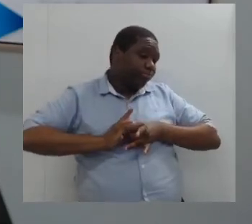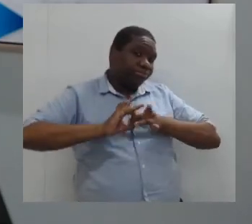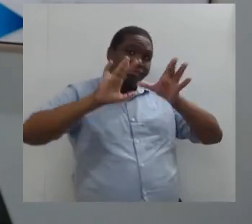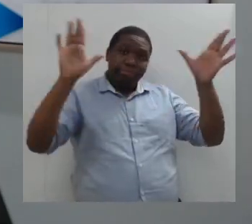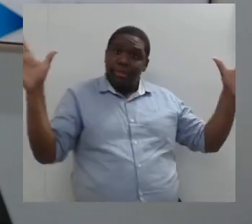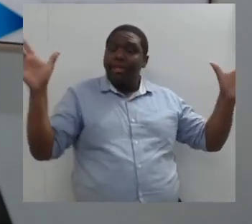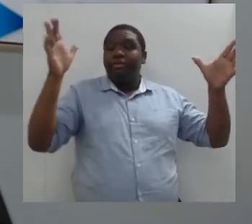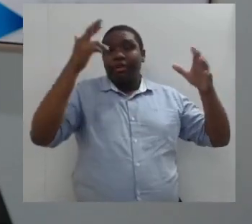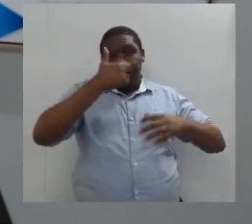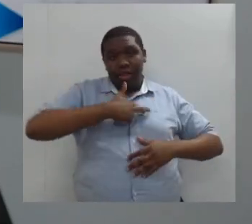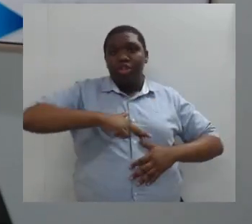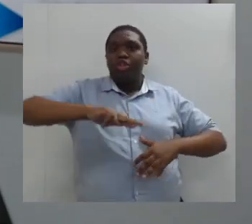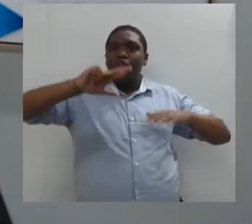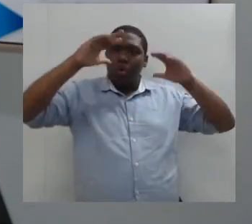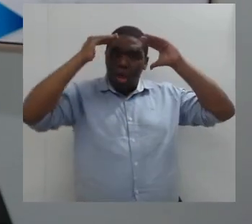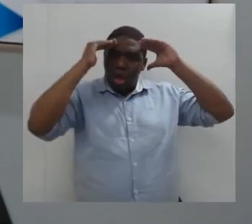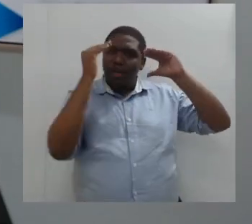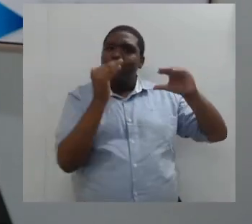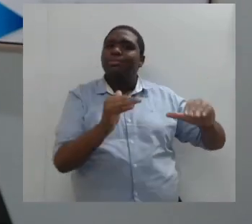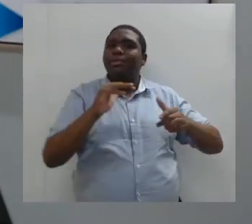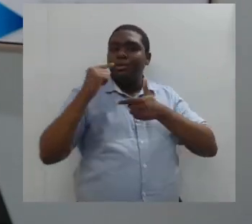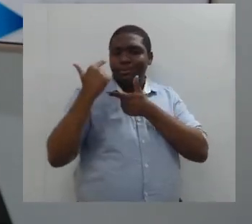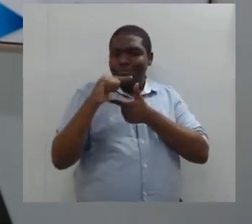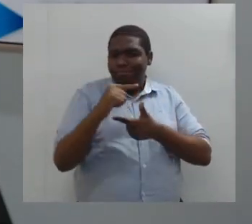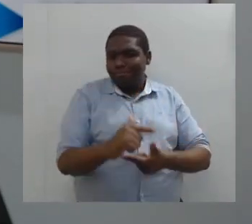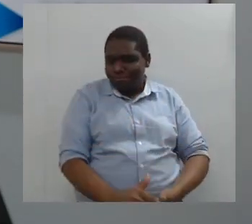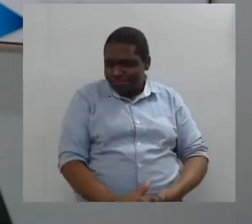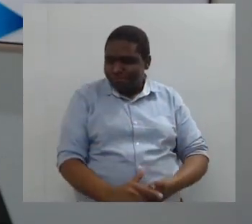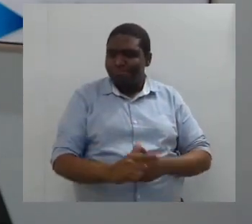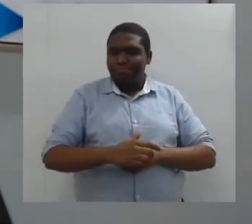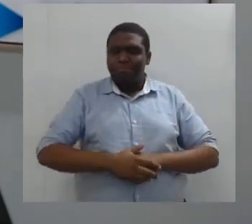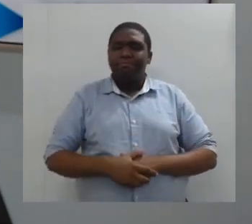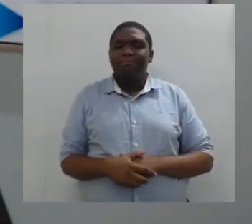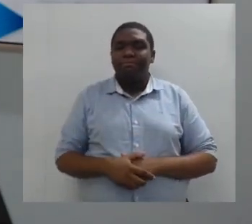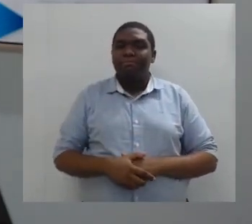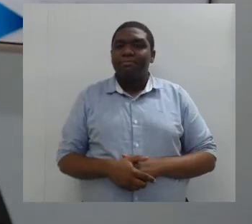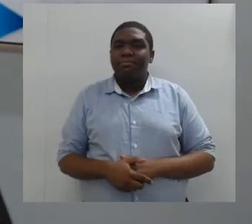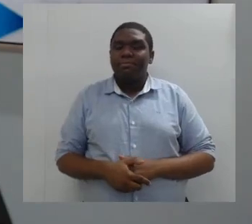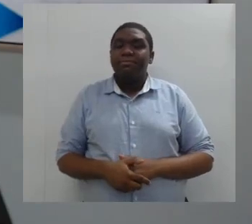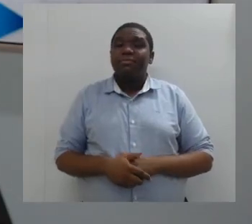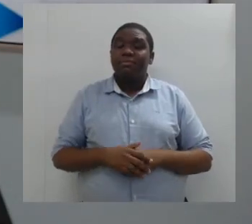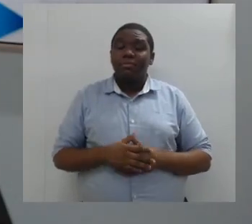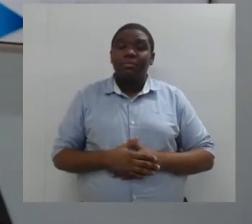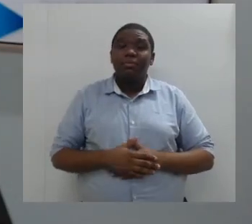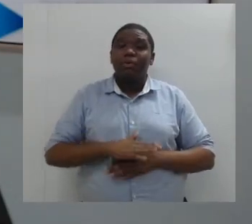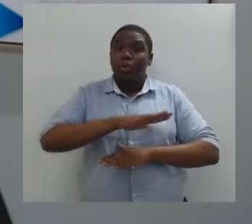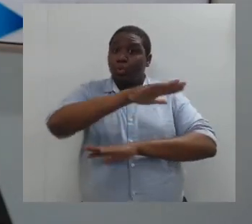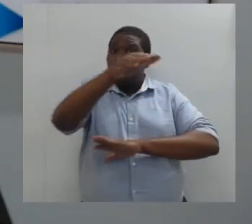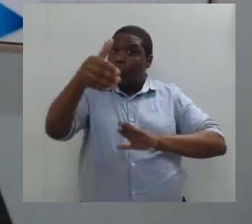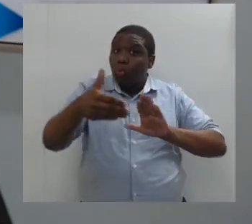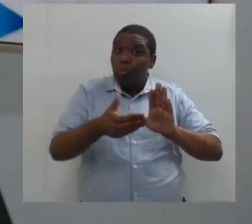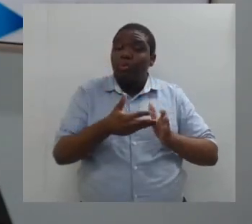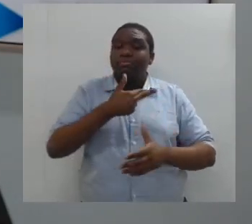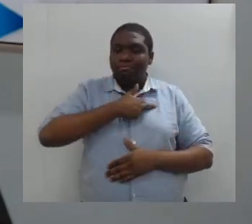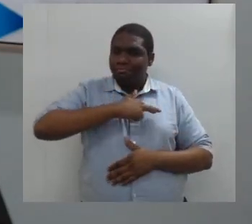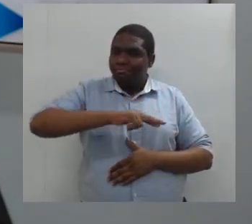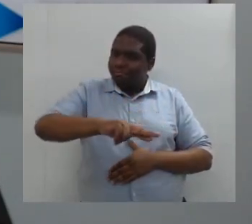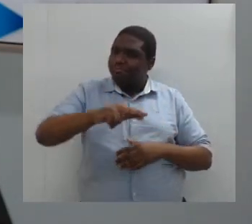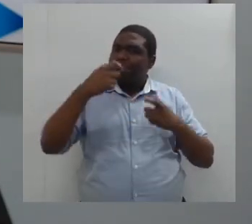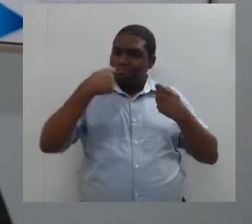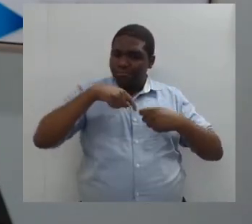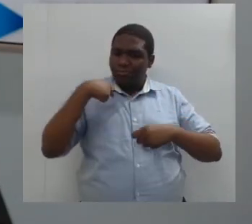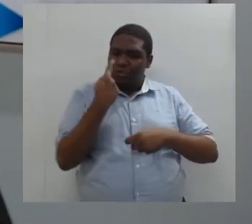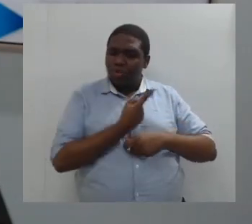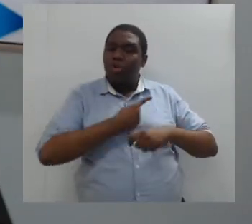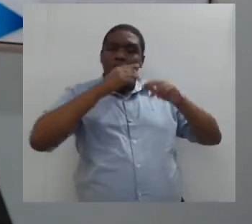à dignidade das tradições religiosas em nosso país. Todas elas merecem o nosso